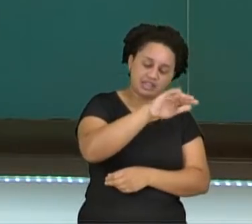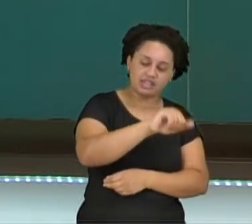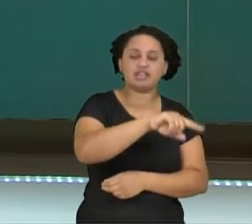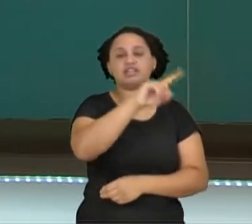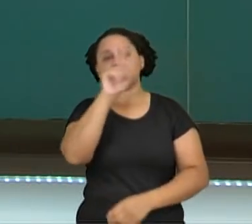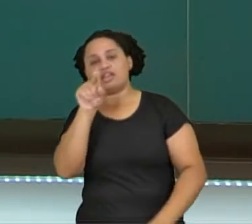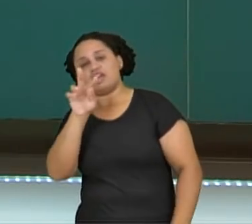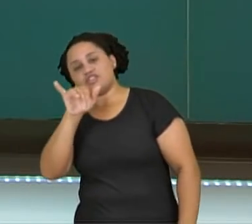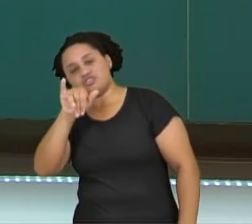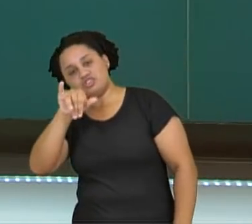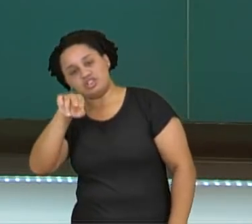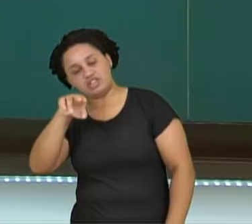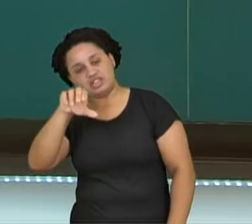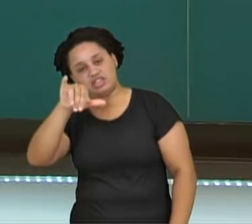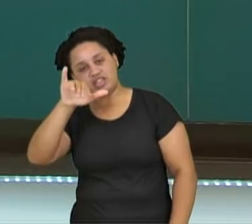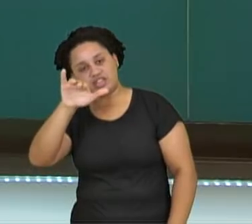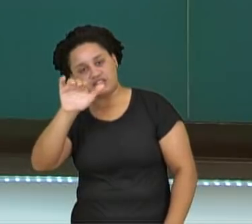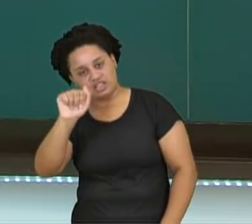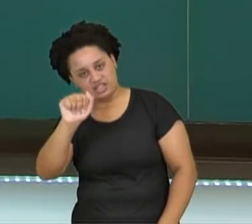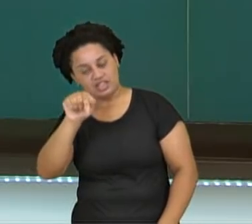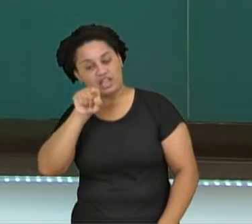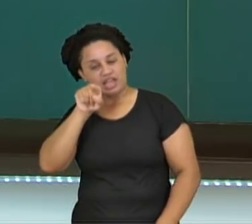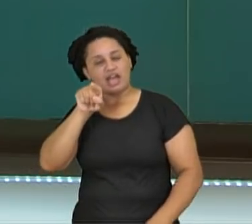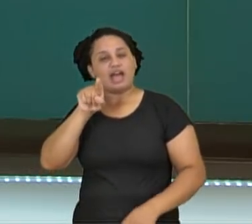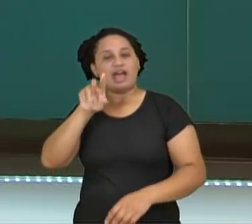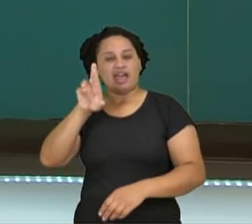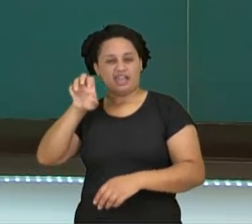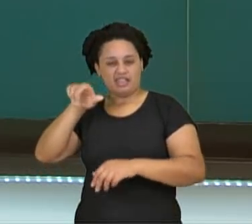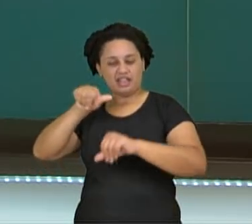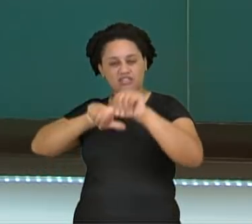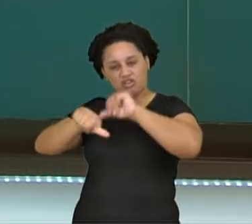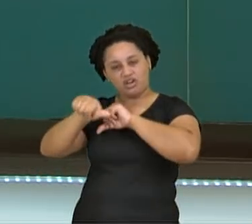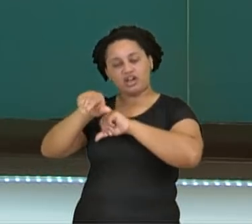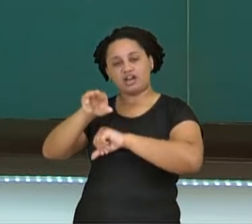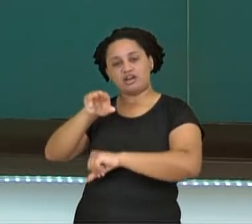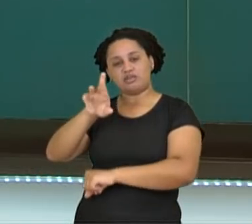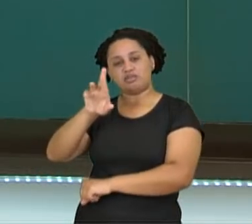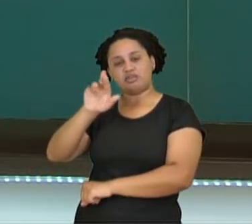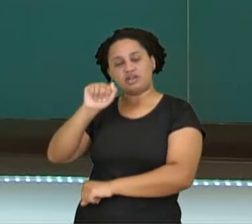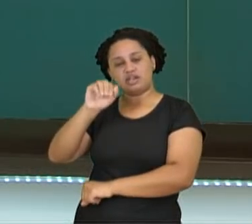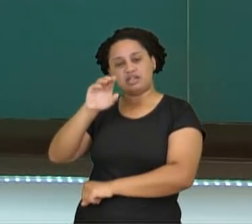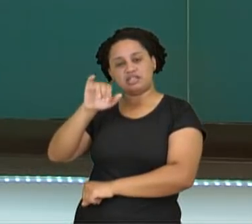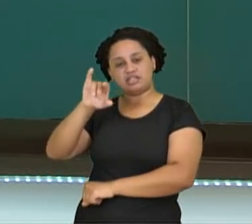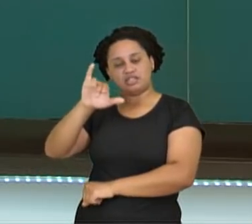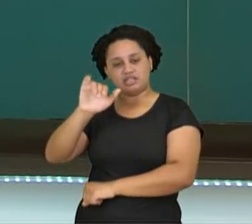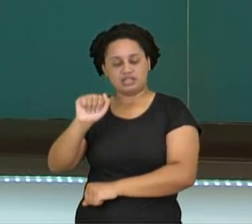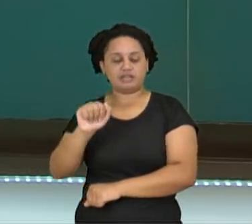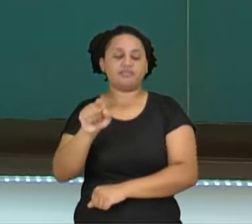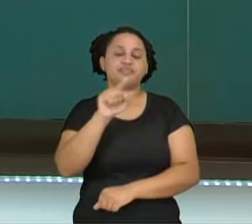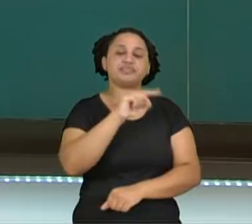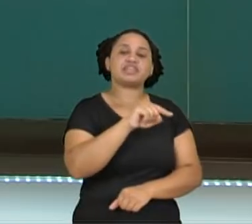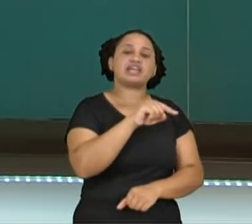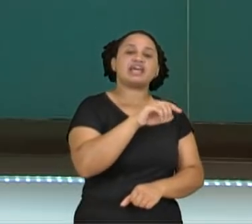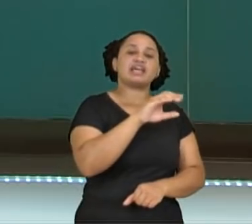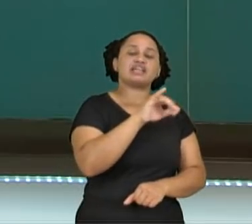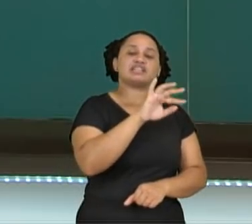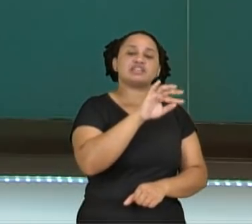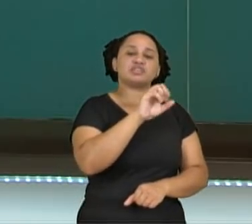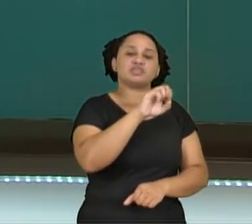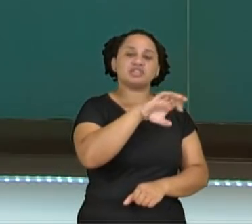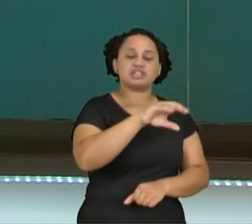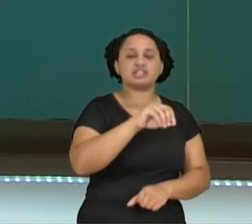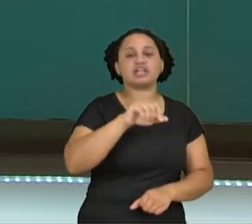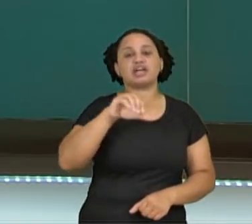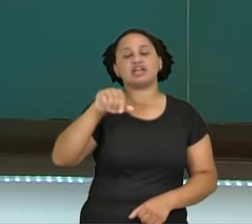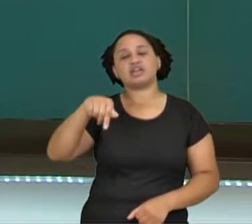caso do DNA, né? No caso do RNA, no lugar da timina, você coloca uma uracila, e a citosina com a guanina. Então, ela vai vendo qual é a